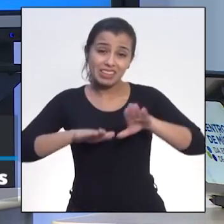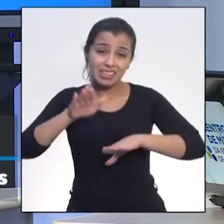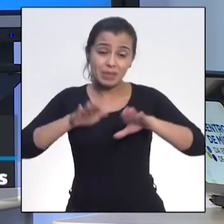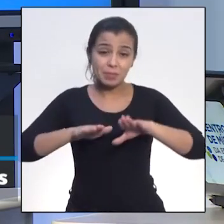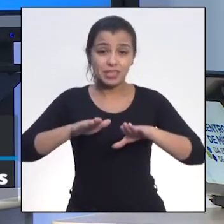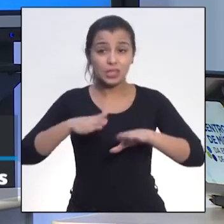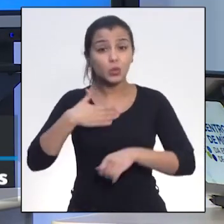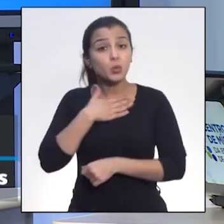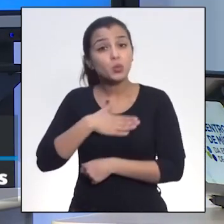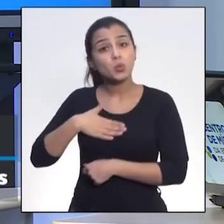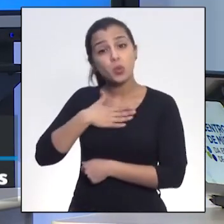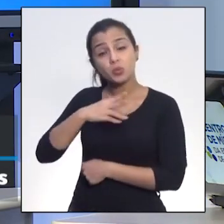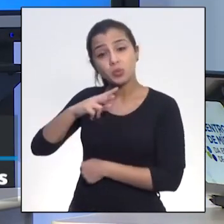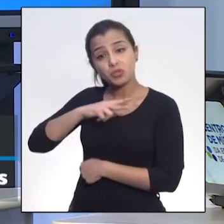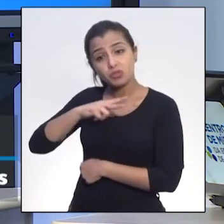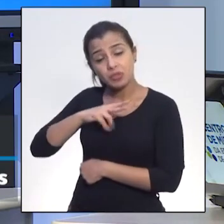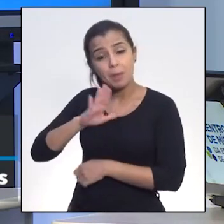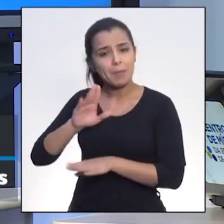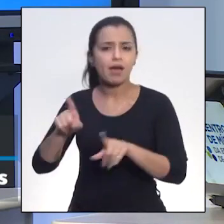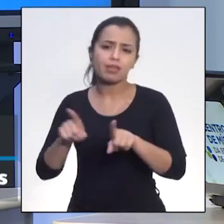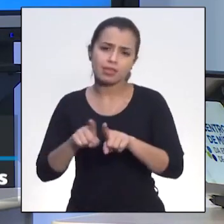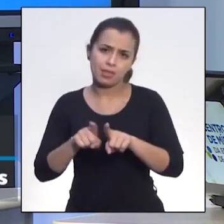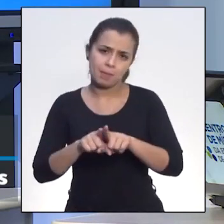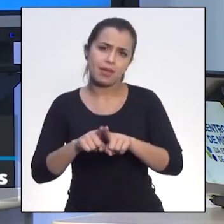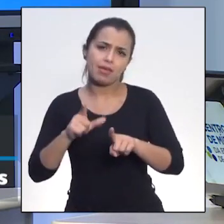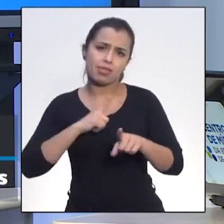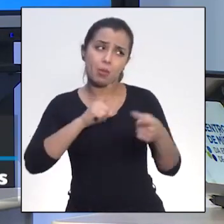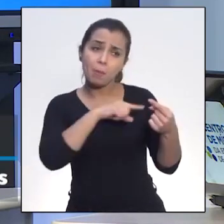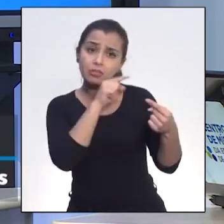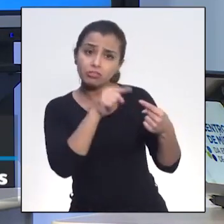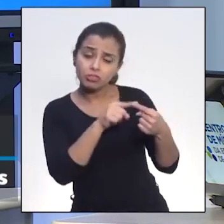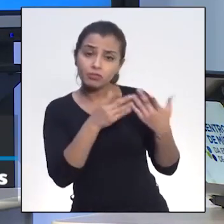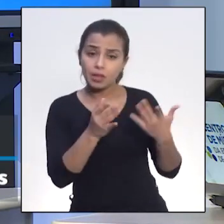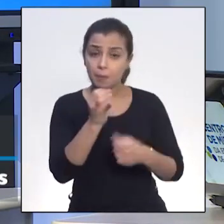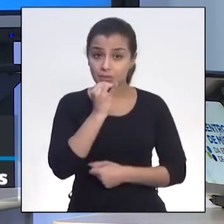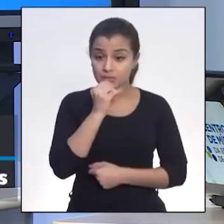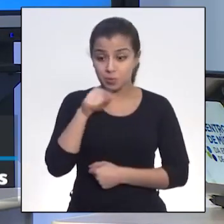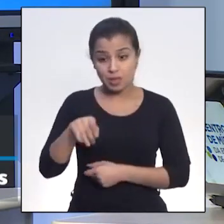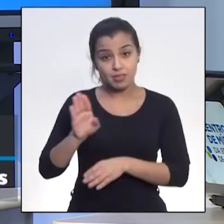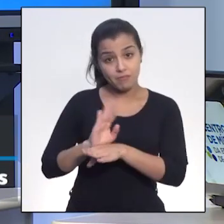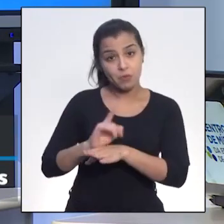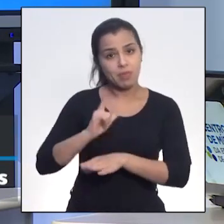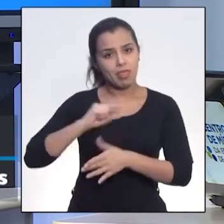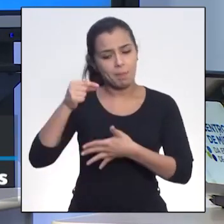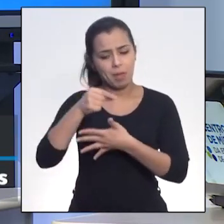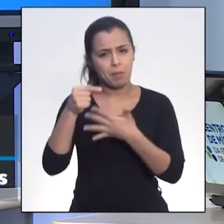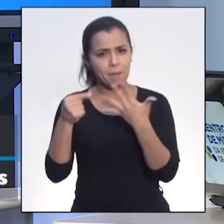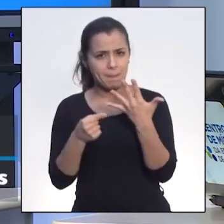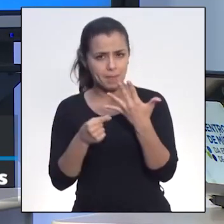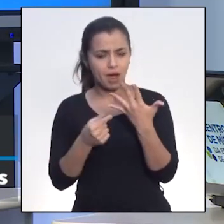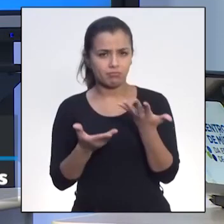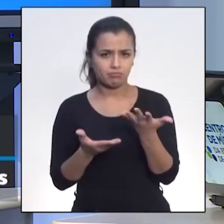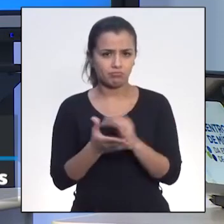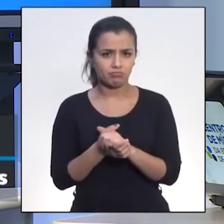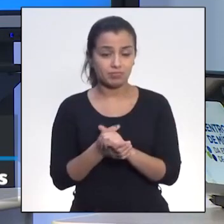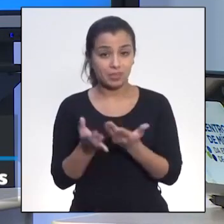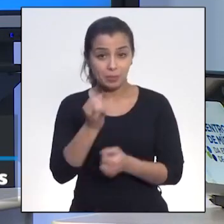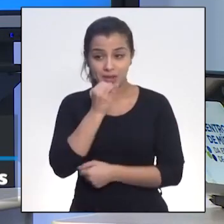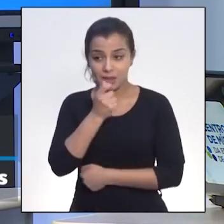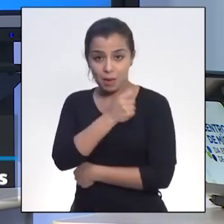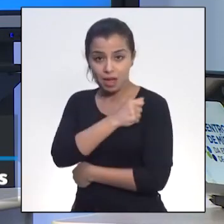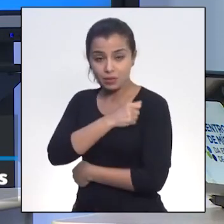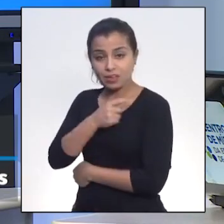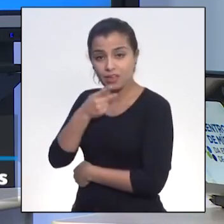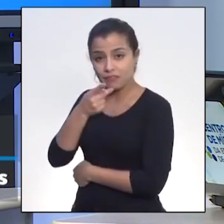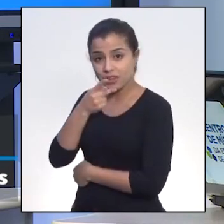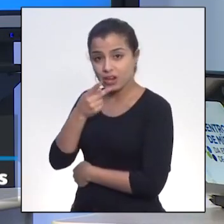pessoal, mas também sobre critérios, né, bem objetivos. Olha, esse filme tem isso, tem isso, tem isso. Igual a amiga há pouco falou, a nossa aluna, né?